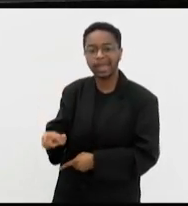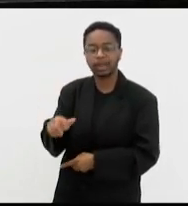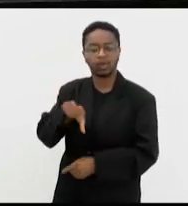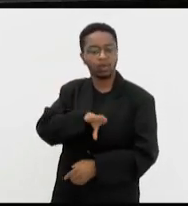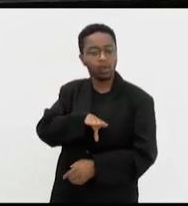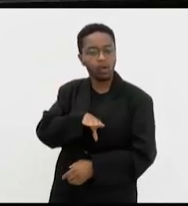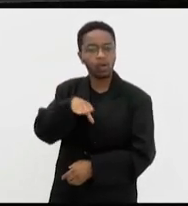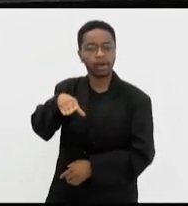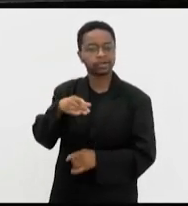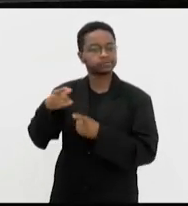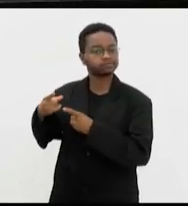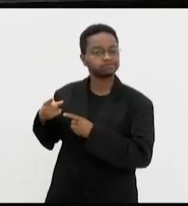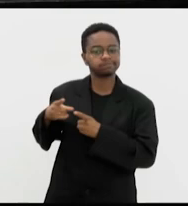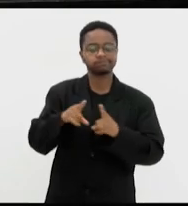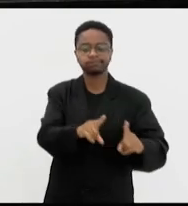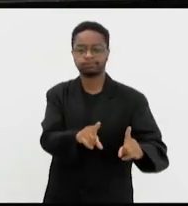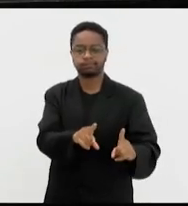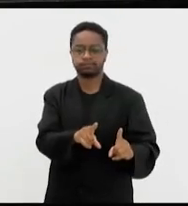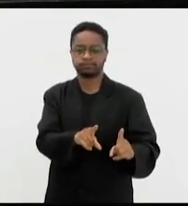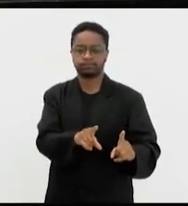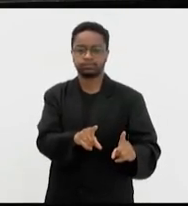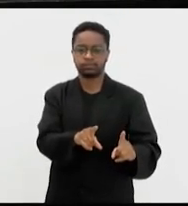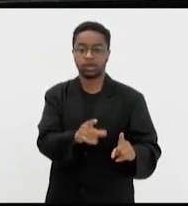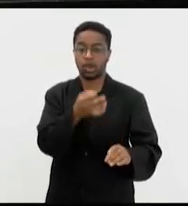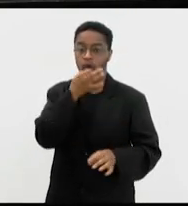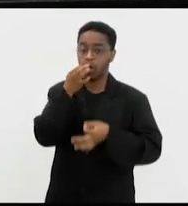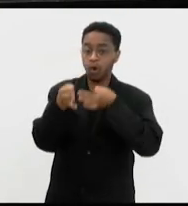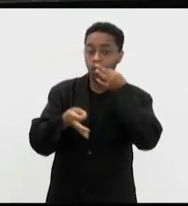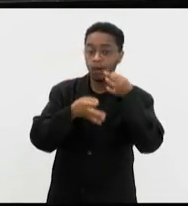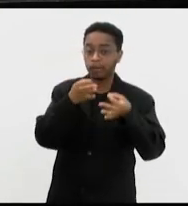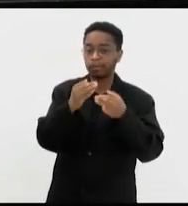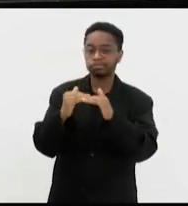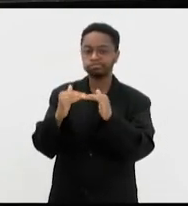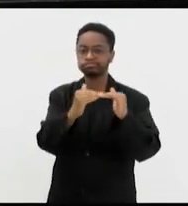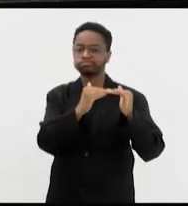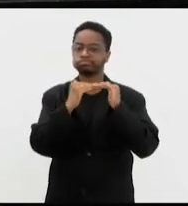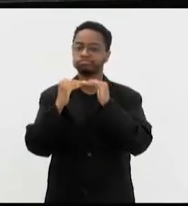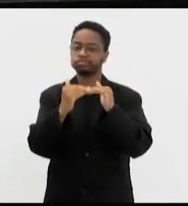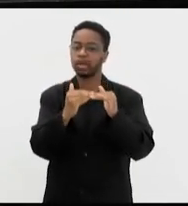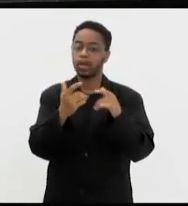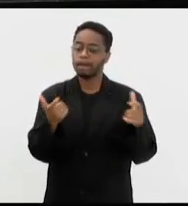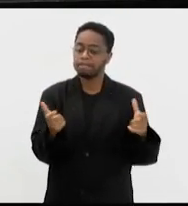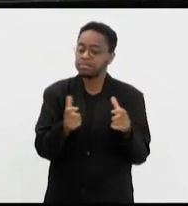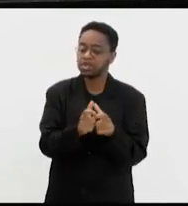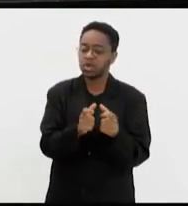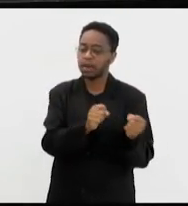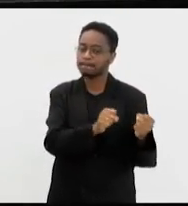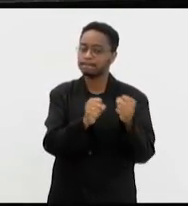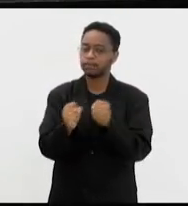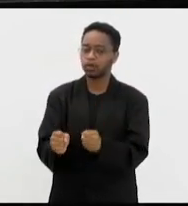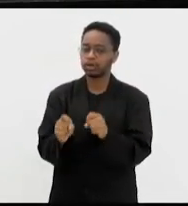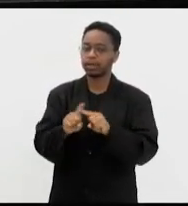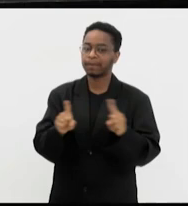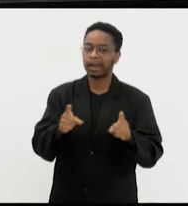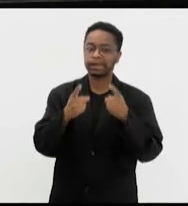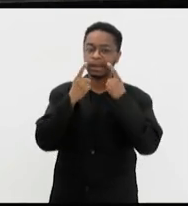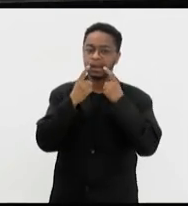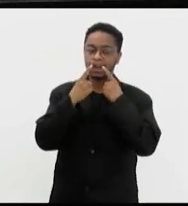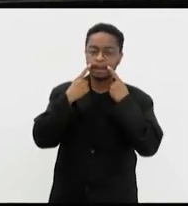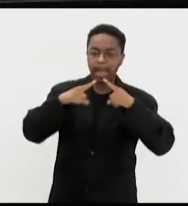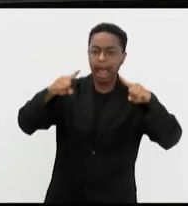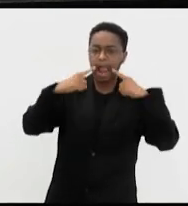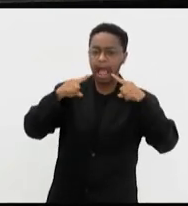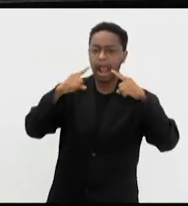ir contrariamente a uma opinião hegemônica de uma minoria poderosa e barulhenta é